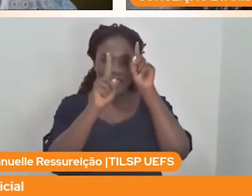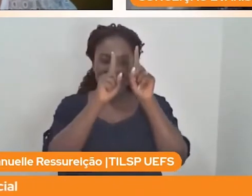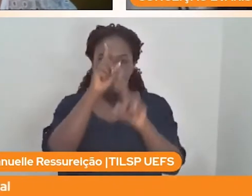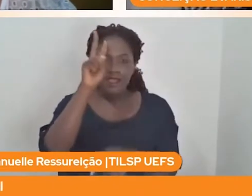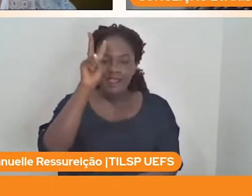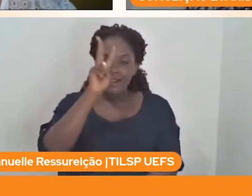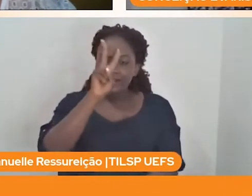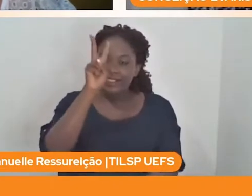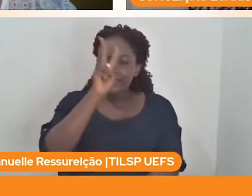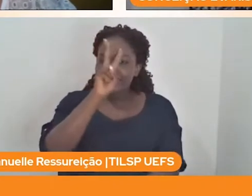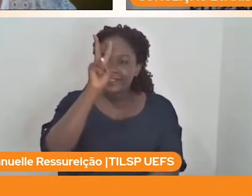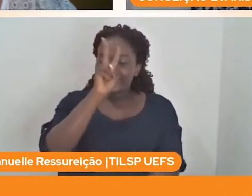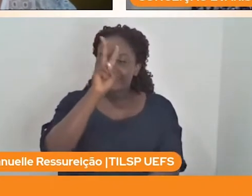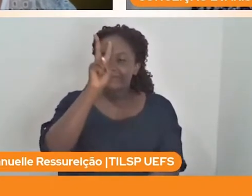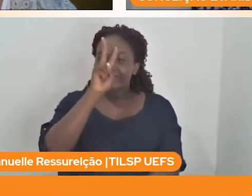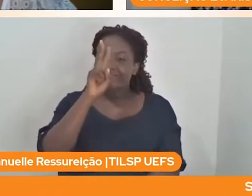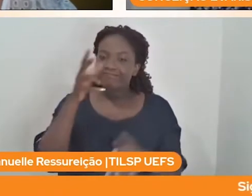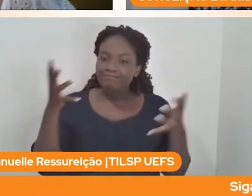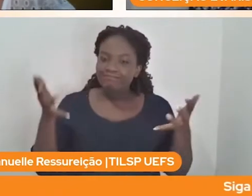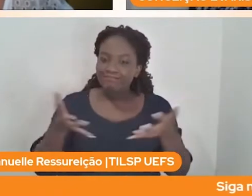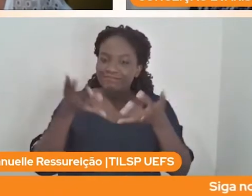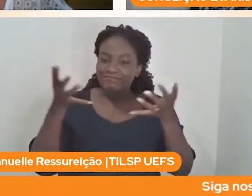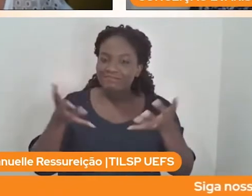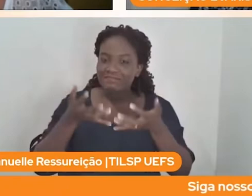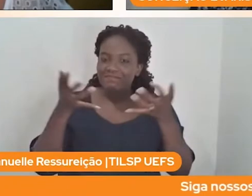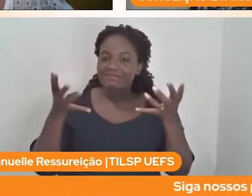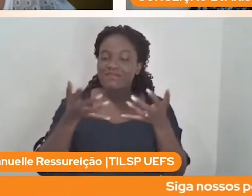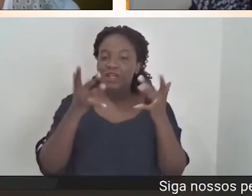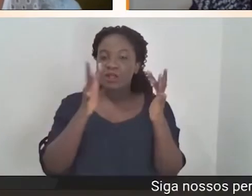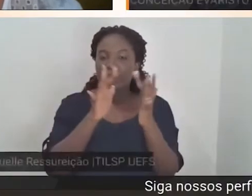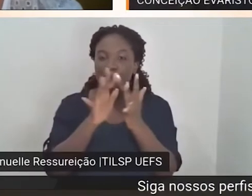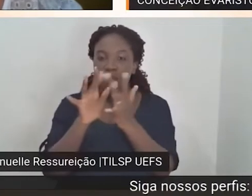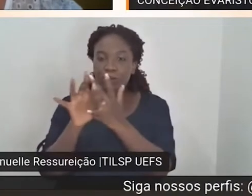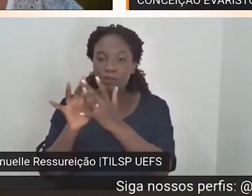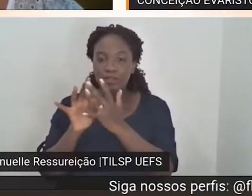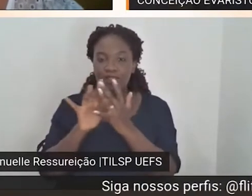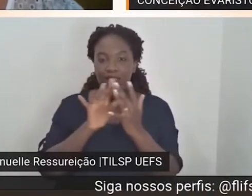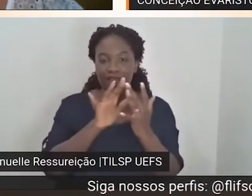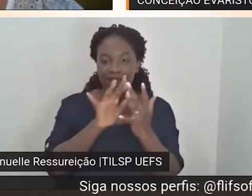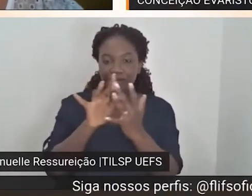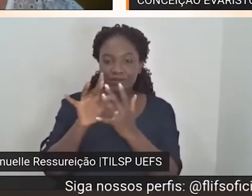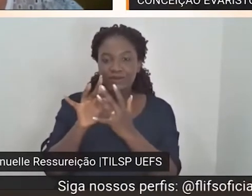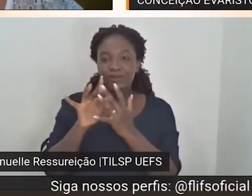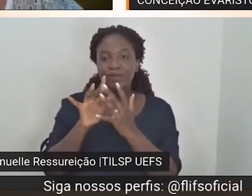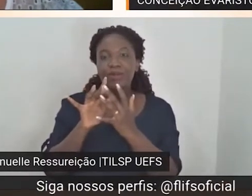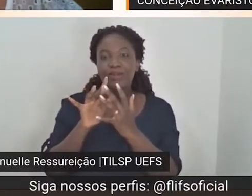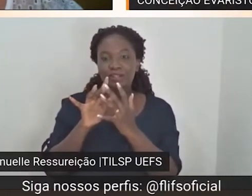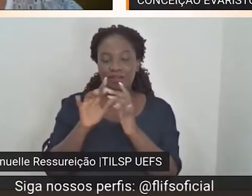que isso foi muito alimentado pelo contato com as culturas